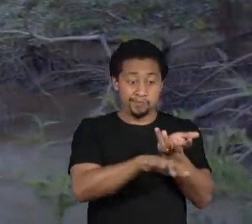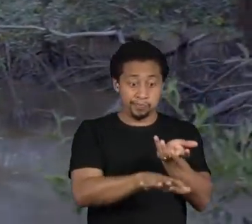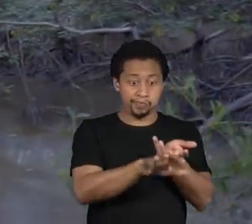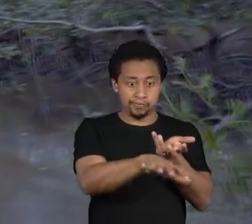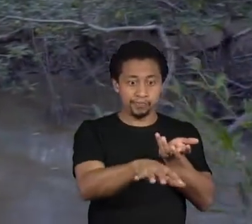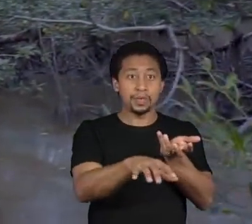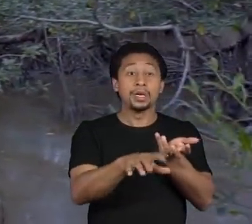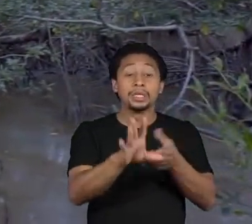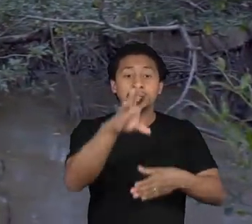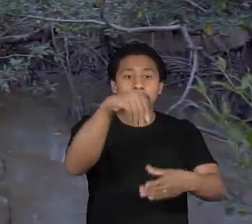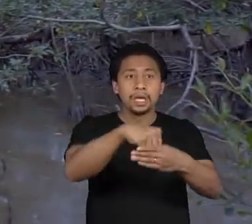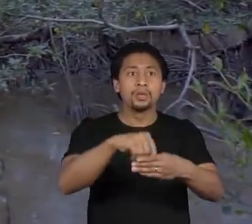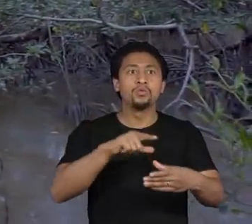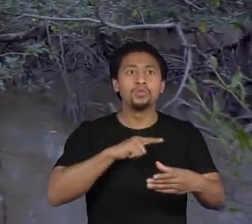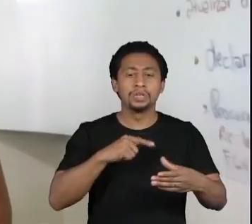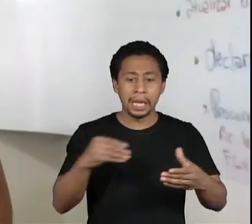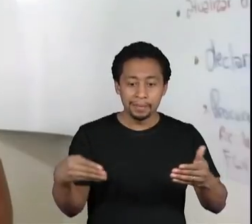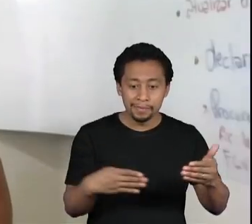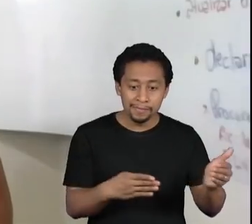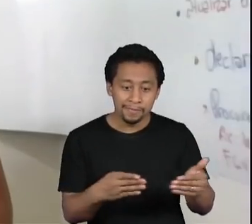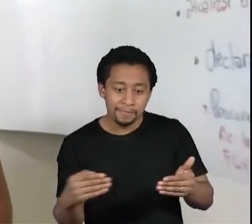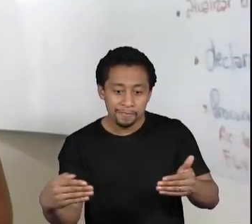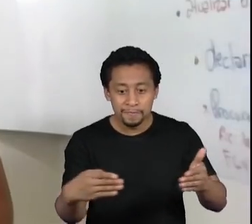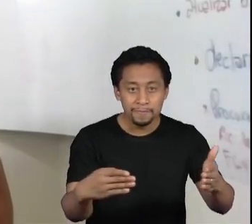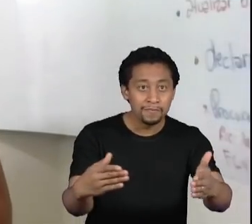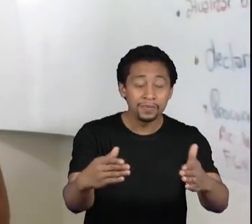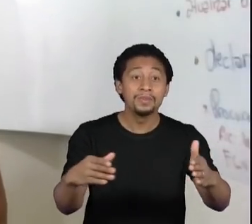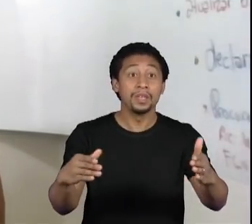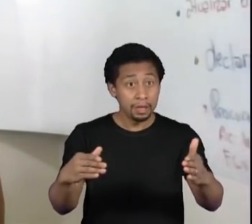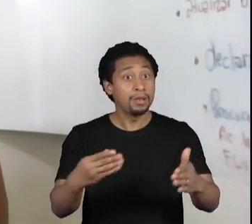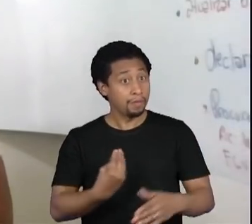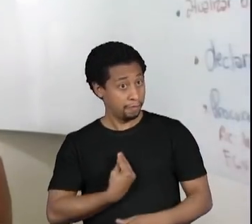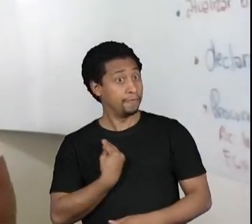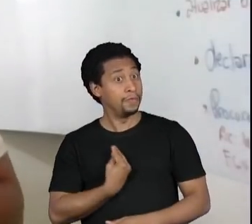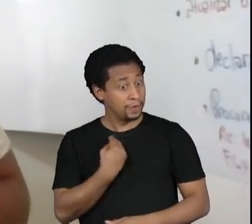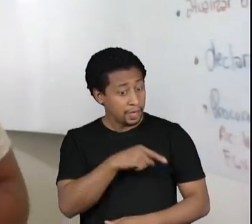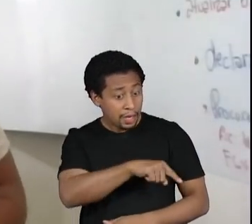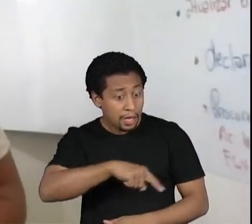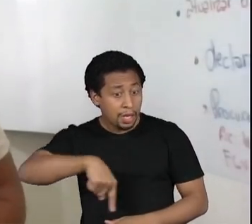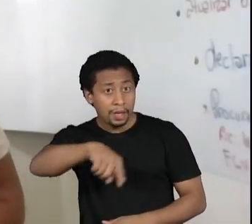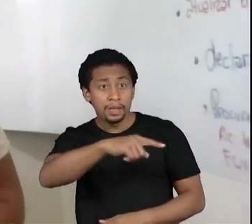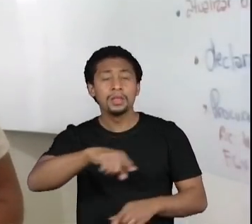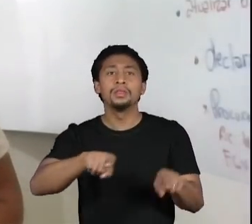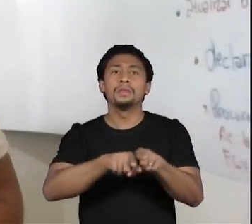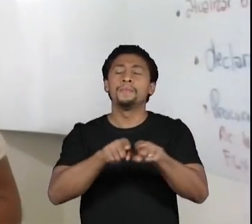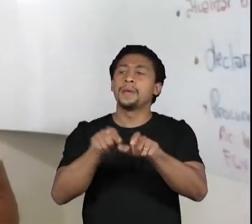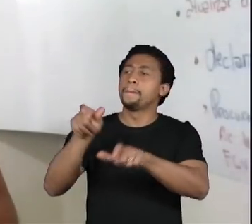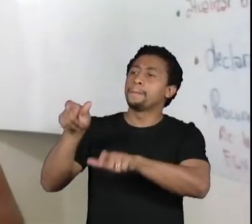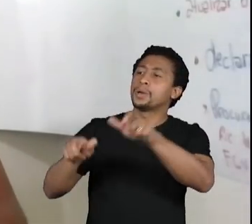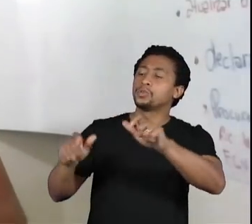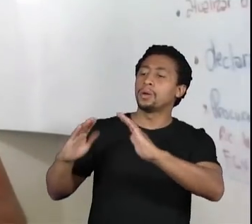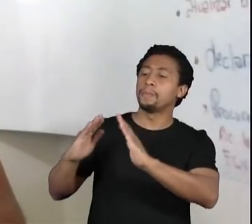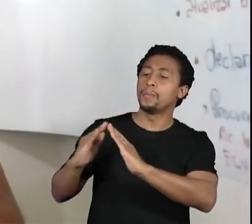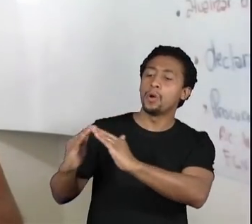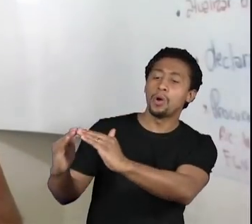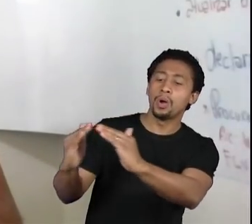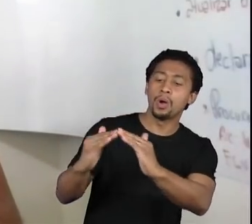muitas vidas. As pessoas vivem dali, o meio ambiente vive desse ambiente,